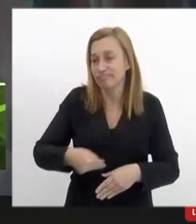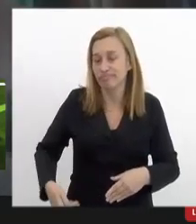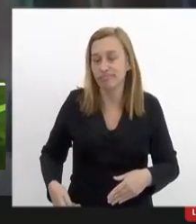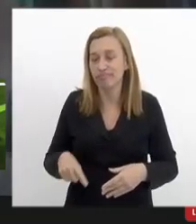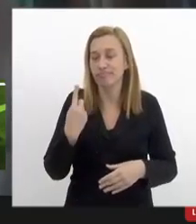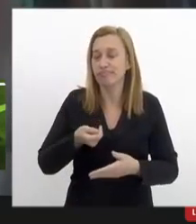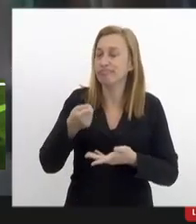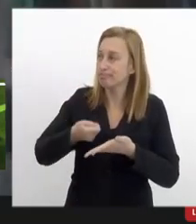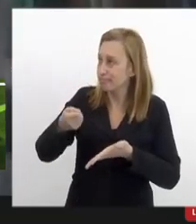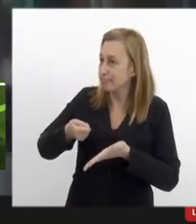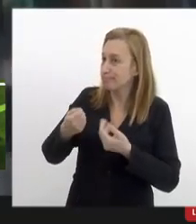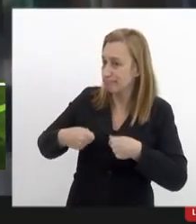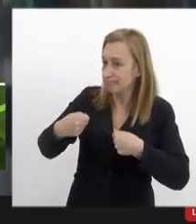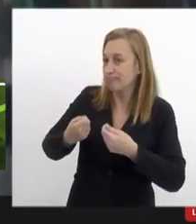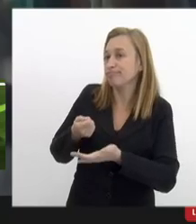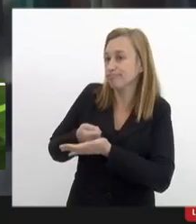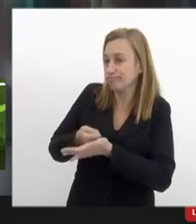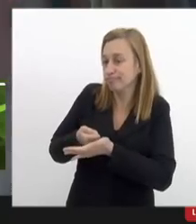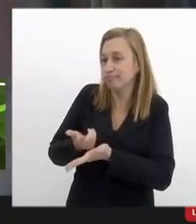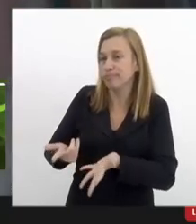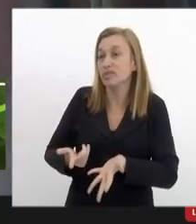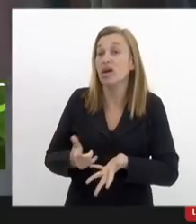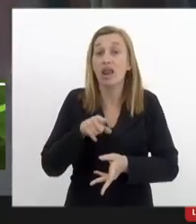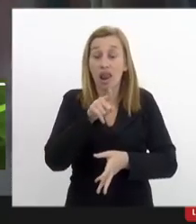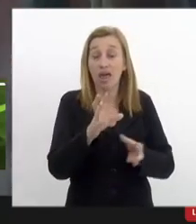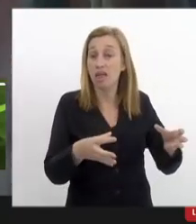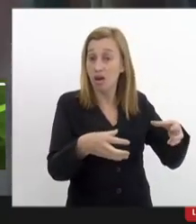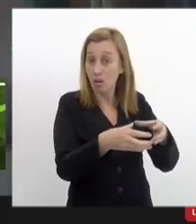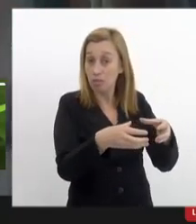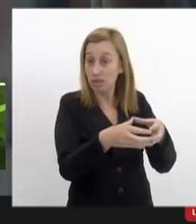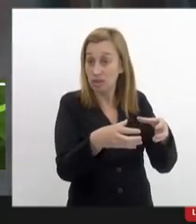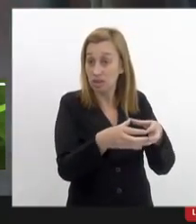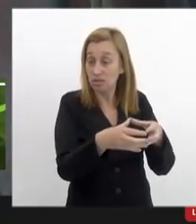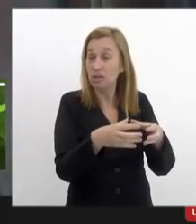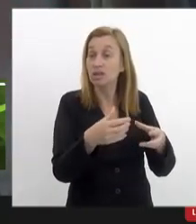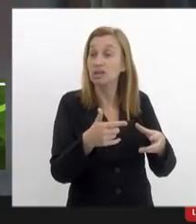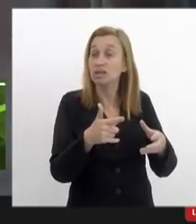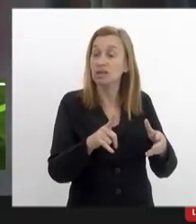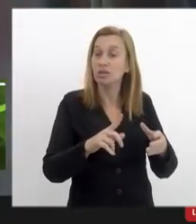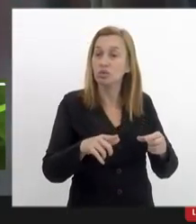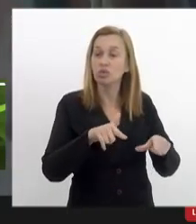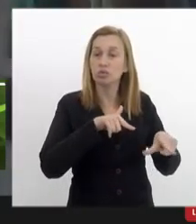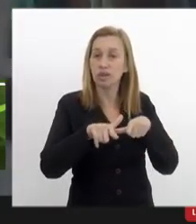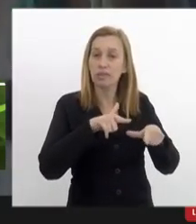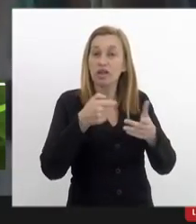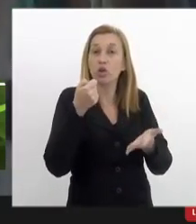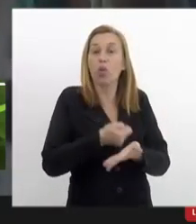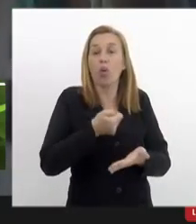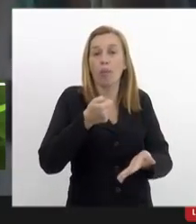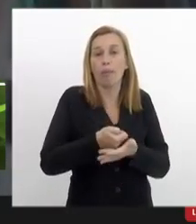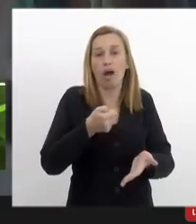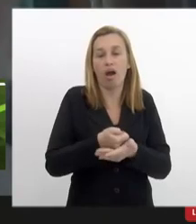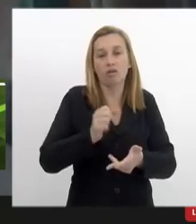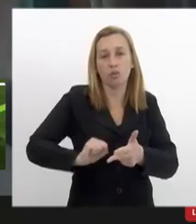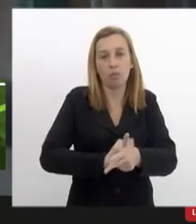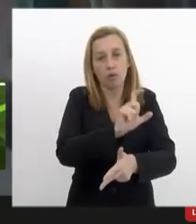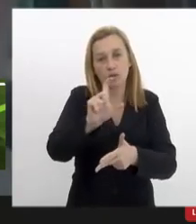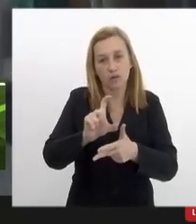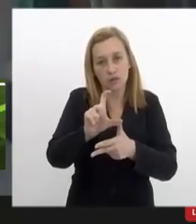pressionar esses governantes. Nós temos, lá na comissão, nós temos como função cobrar do